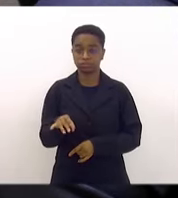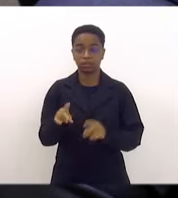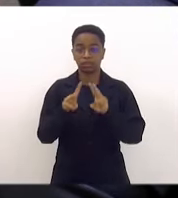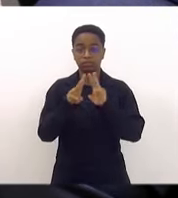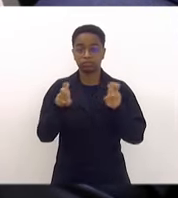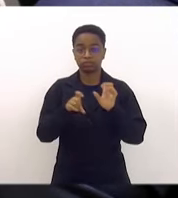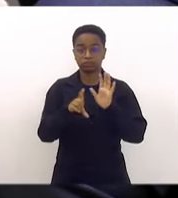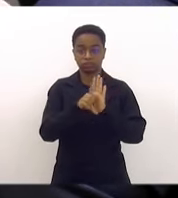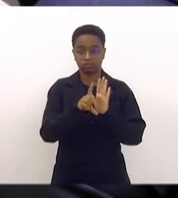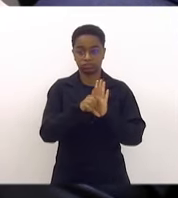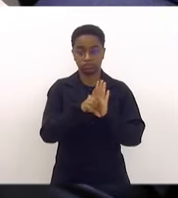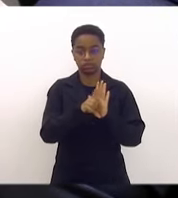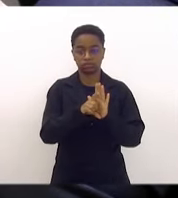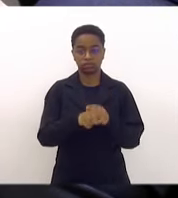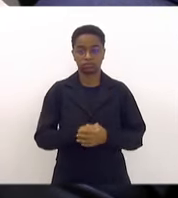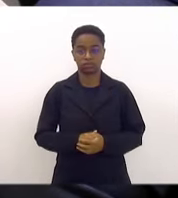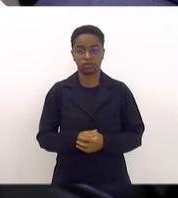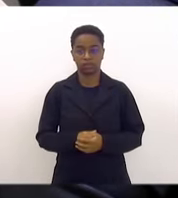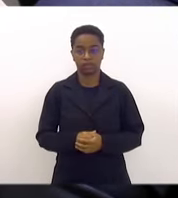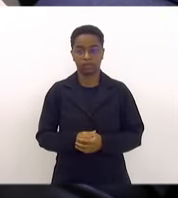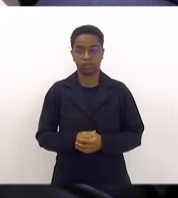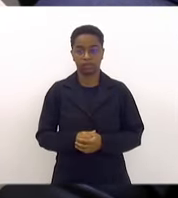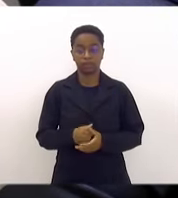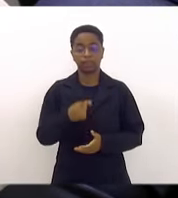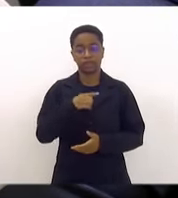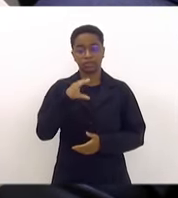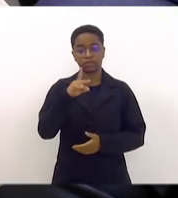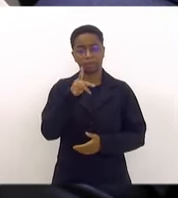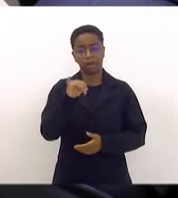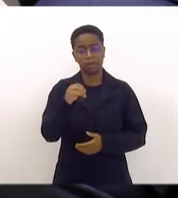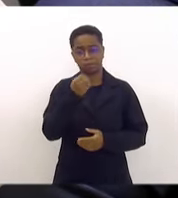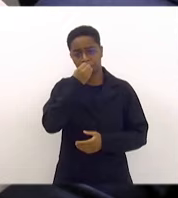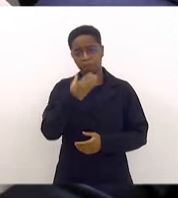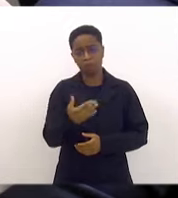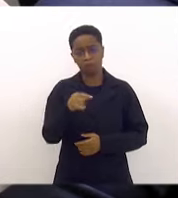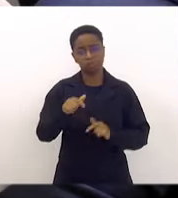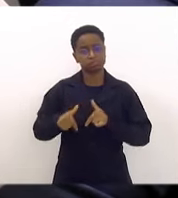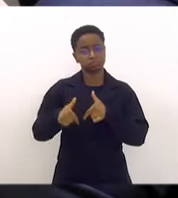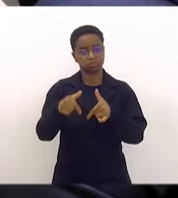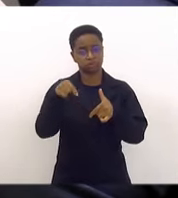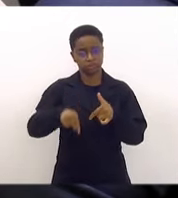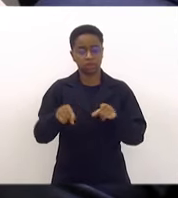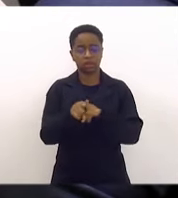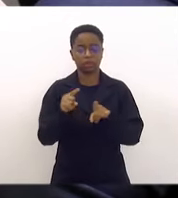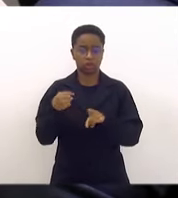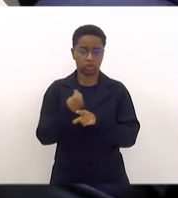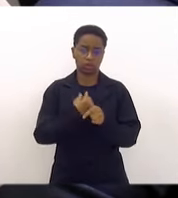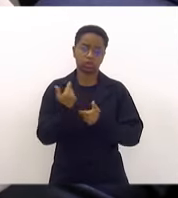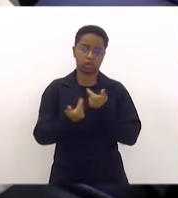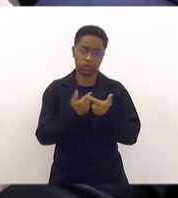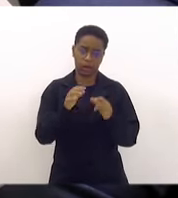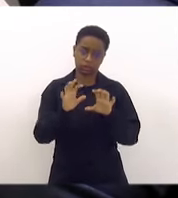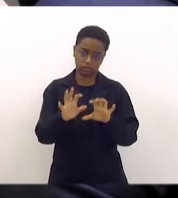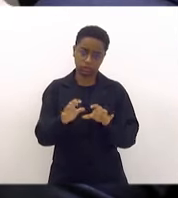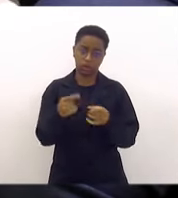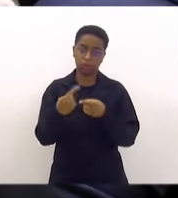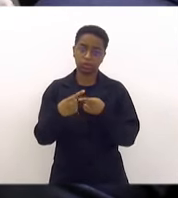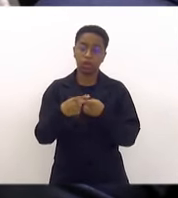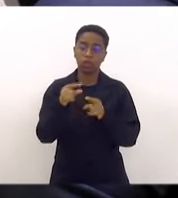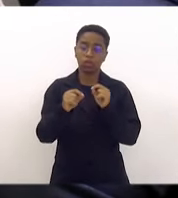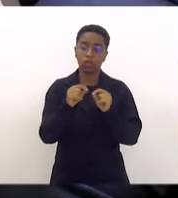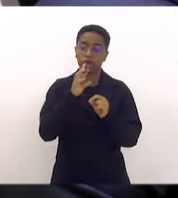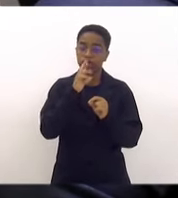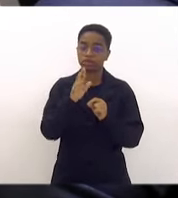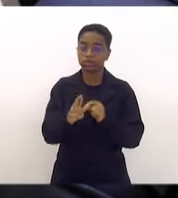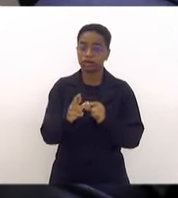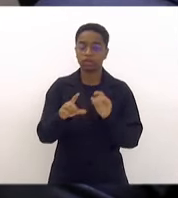questão da legislação e tem muita CPI boa que foi produzida aqui e a nossa também tá trabalhando nesse sentido que resulta em